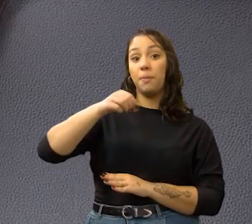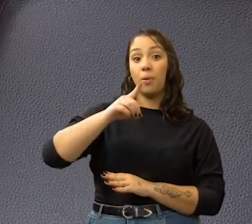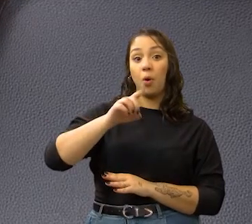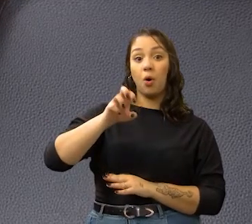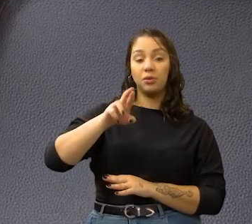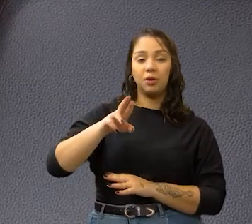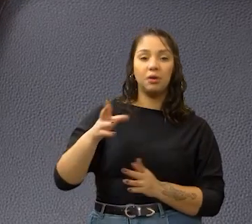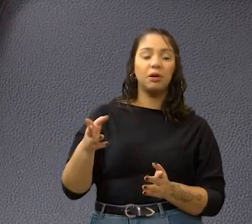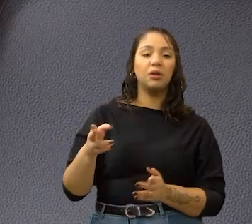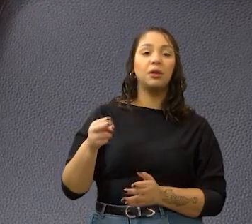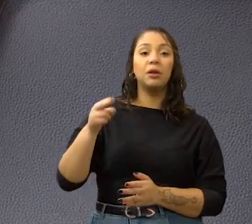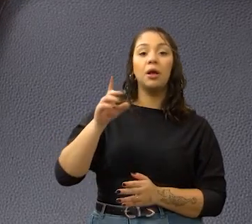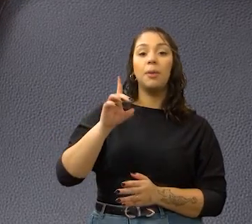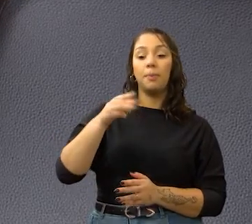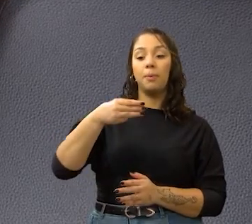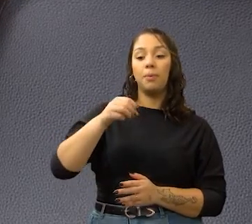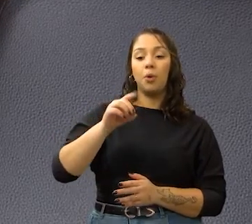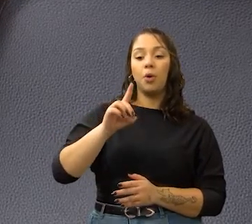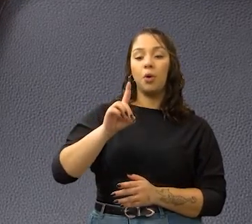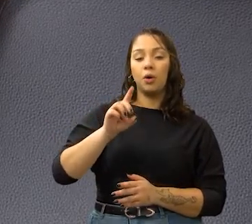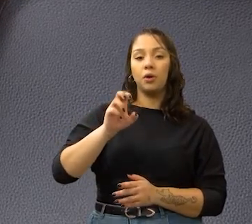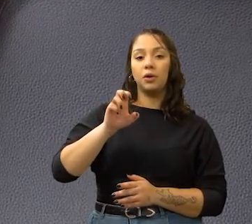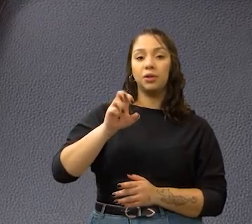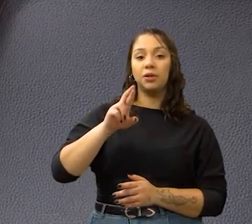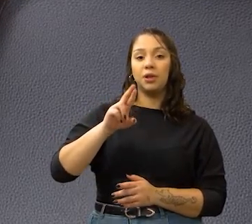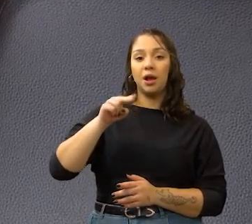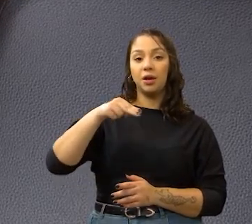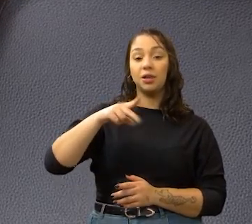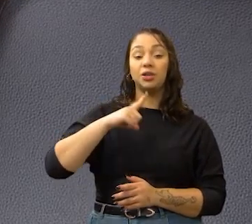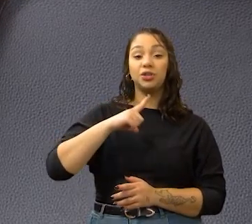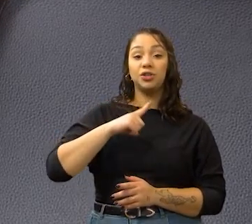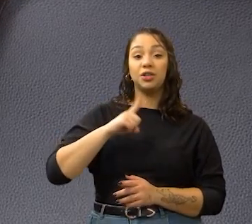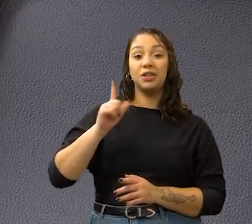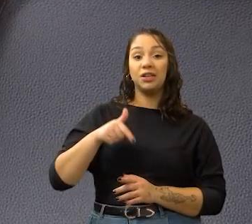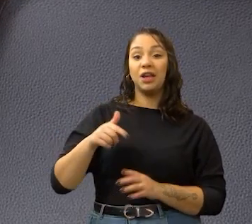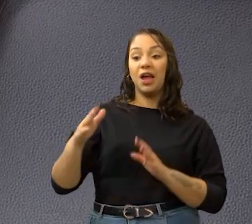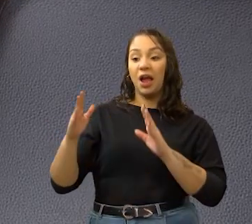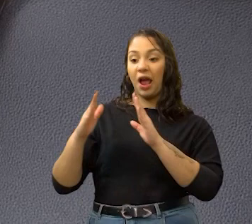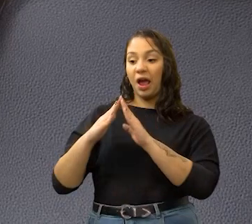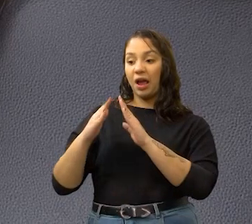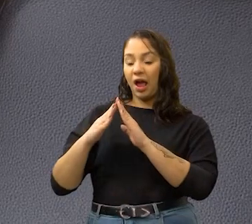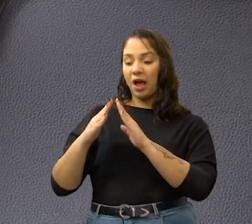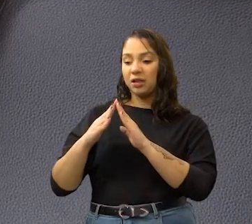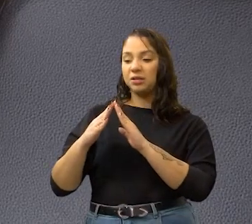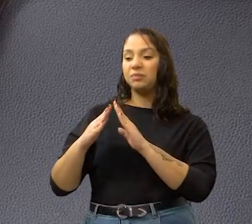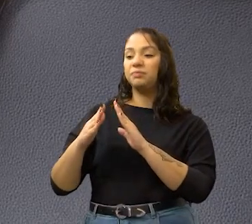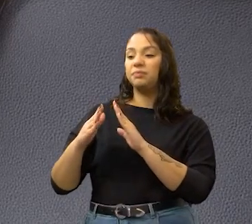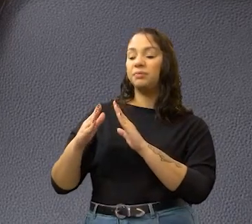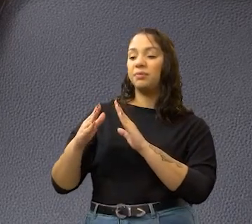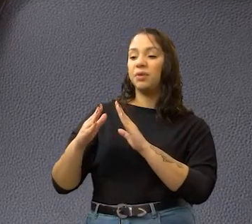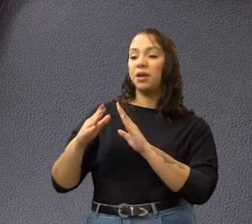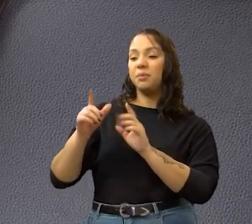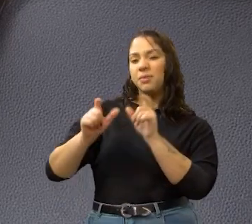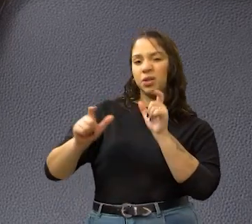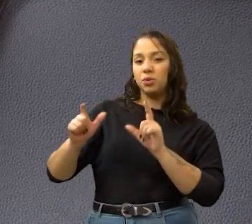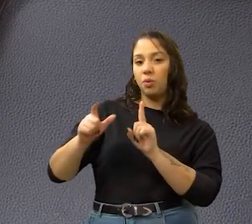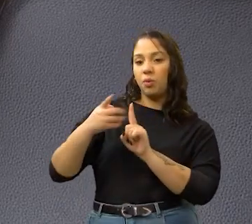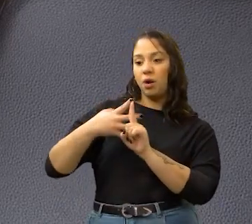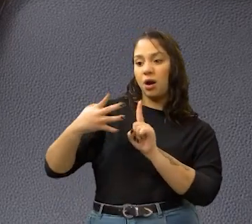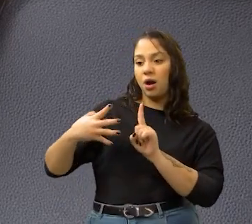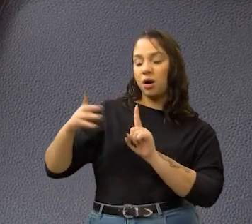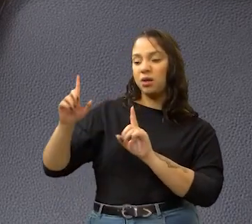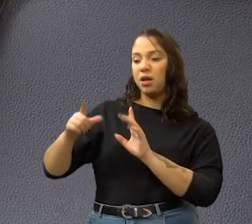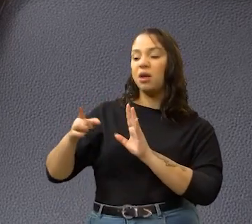espaço seguro quando a galera LGBT, que é IAPN+, é expulsa de casa, acaba indo para